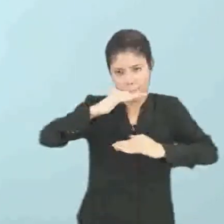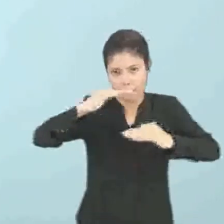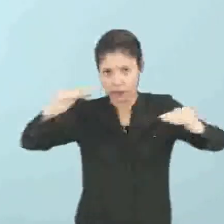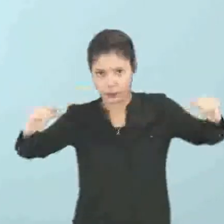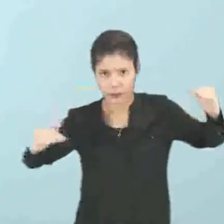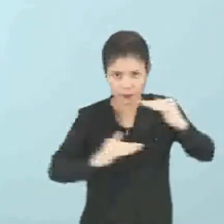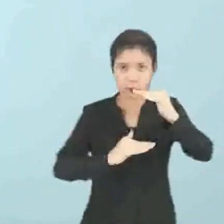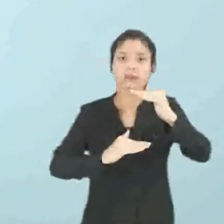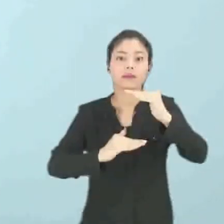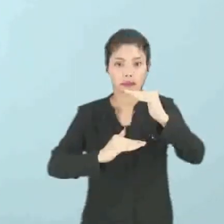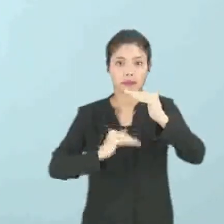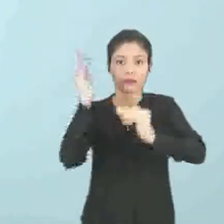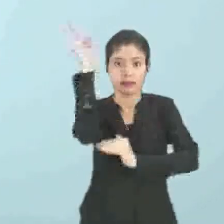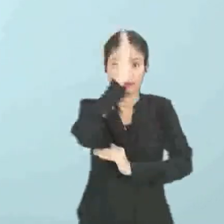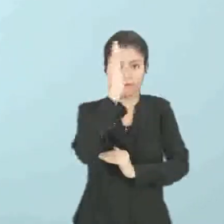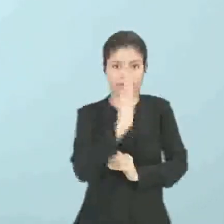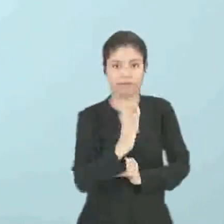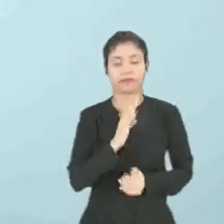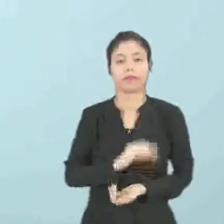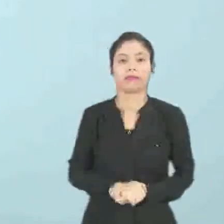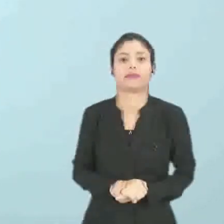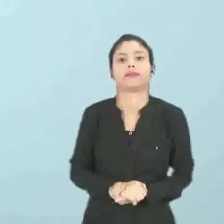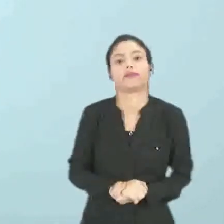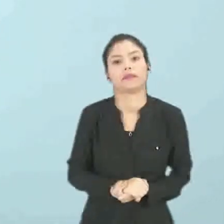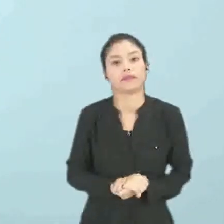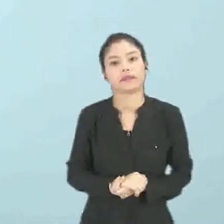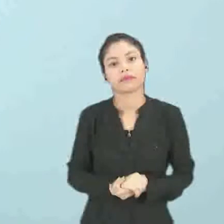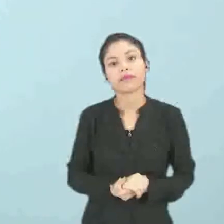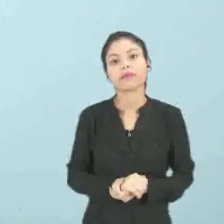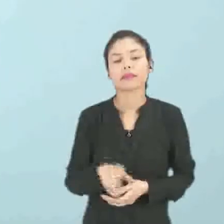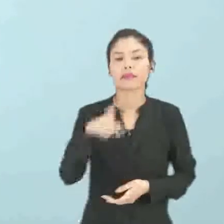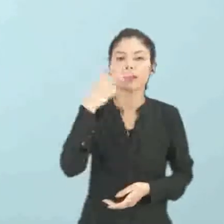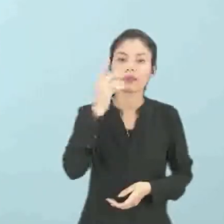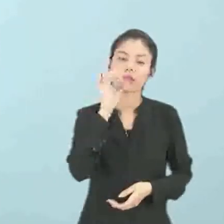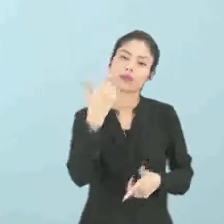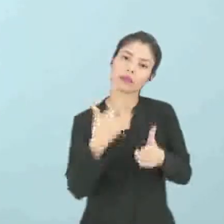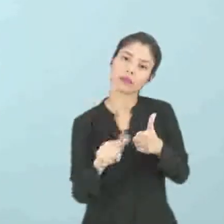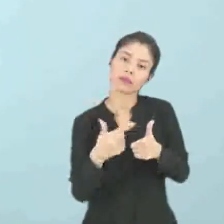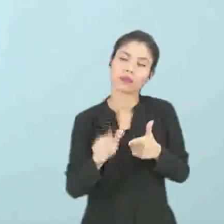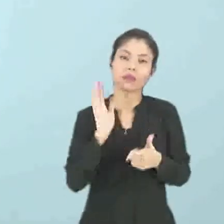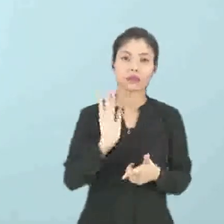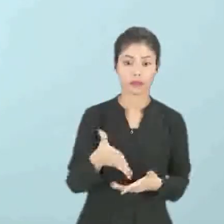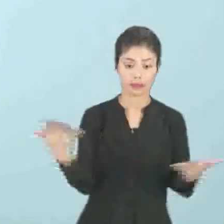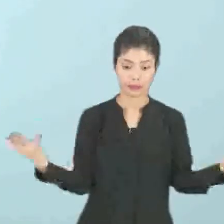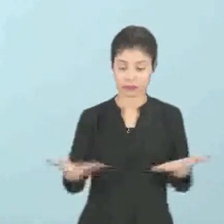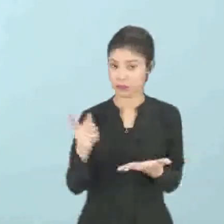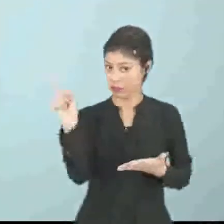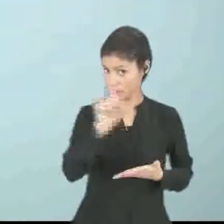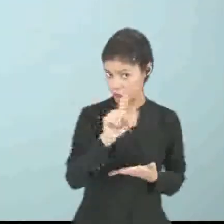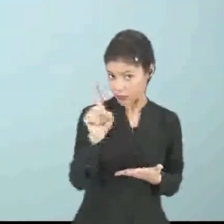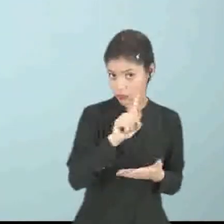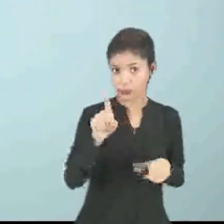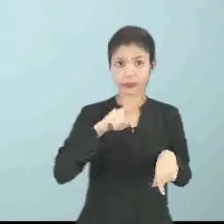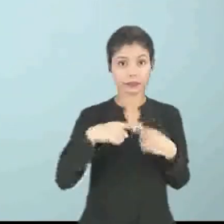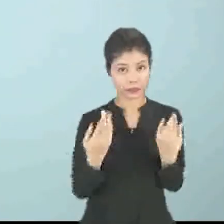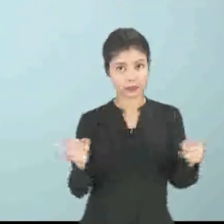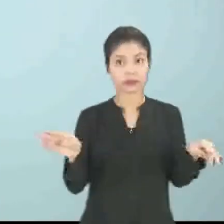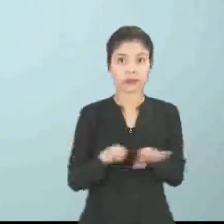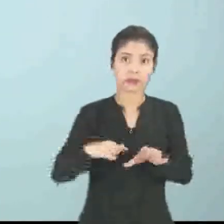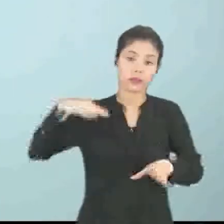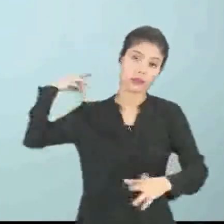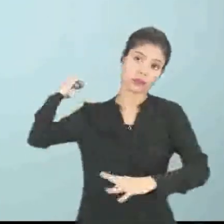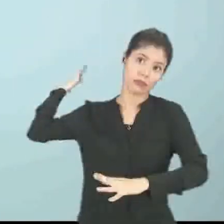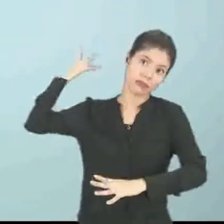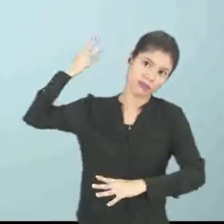desigualdade racial dentro do Brasil, nós não estamos falando de um problema que é de agora ou de atual, mas um problema que vem